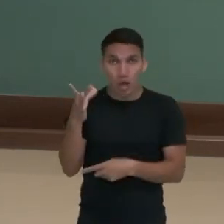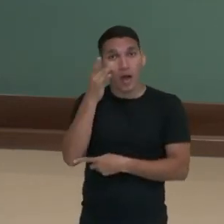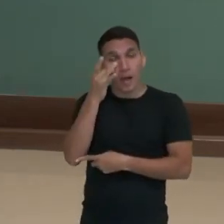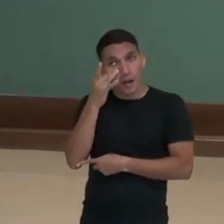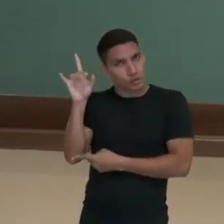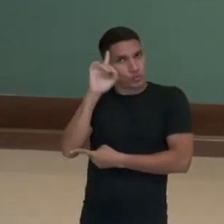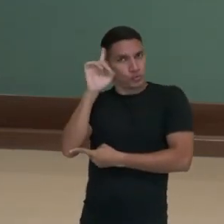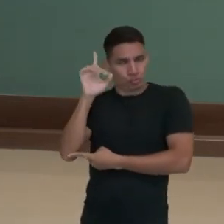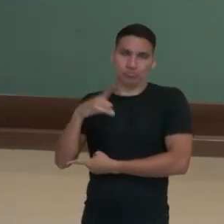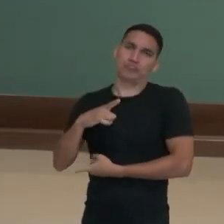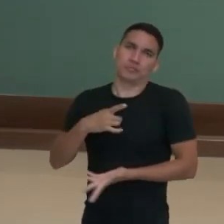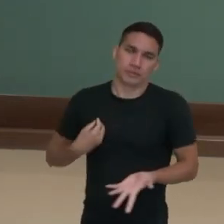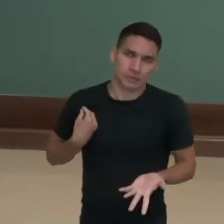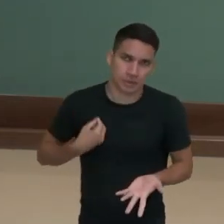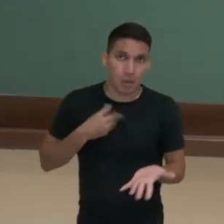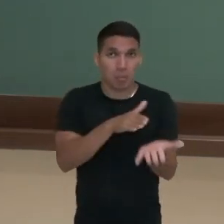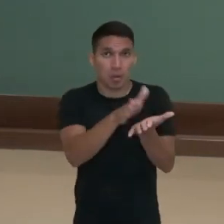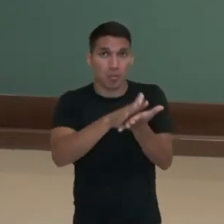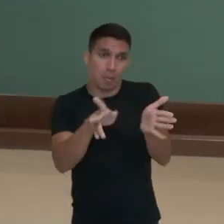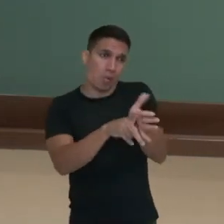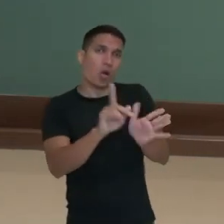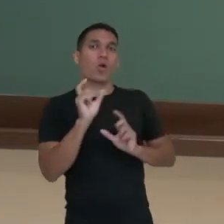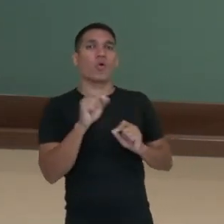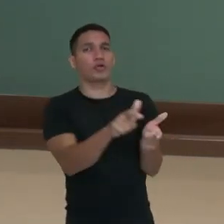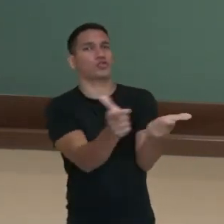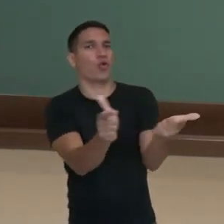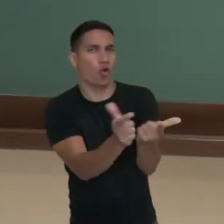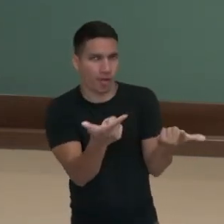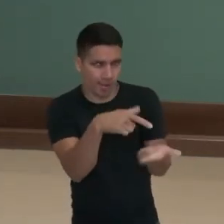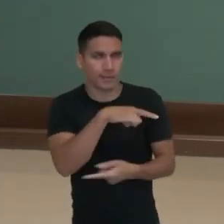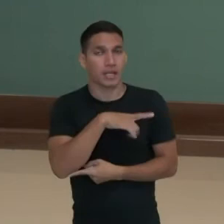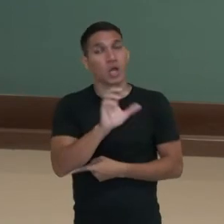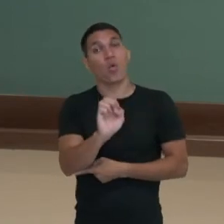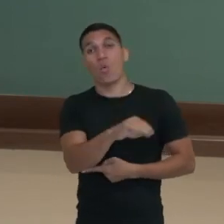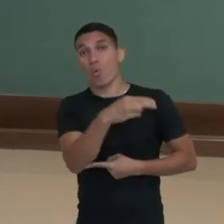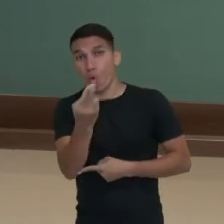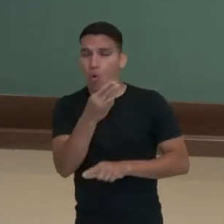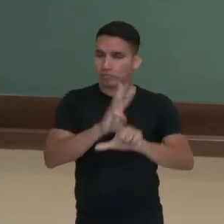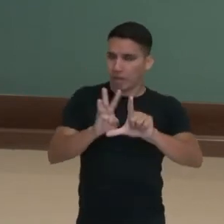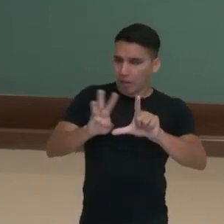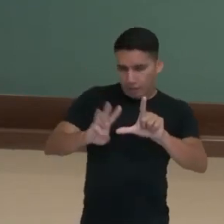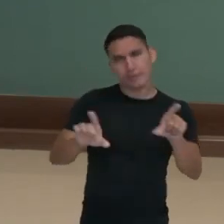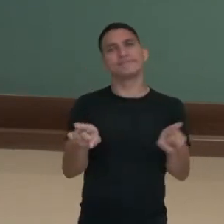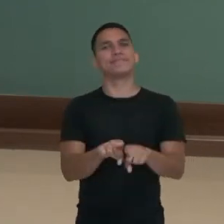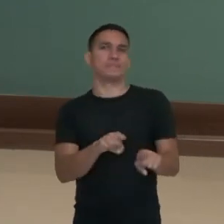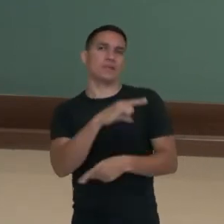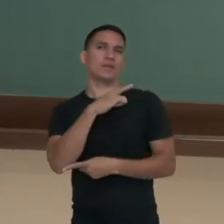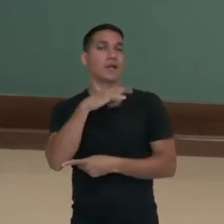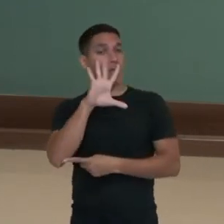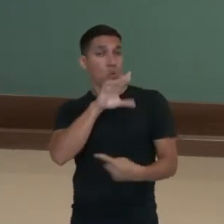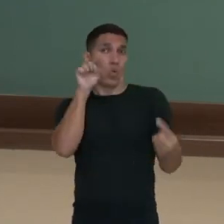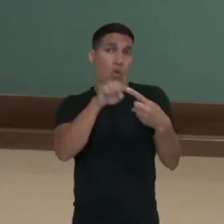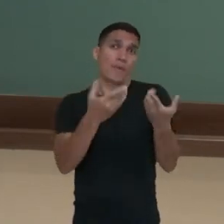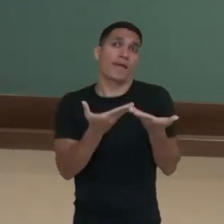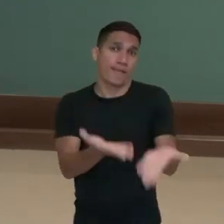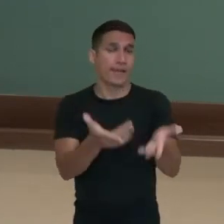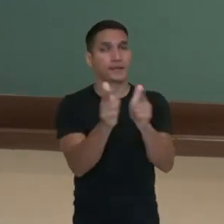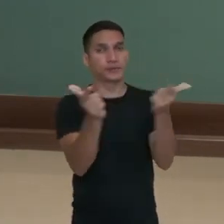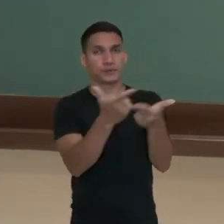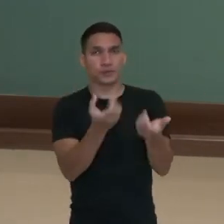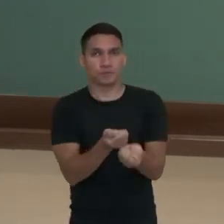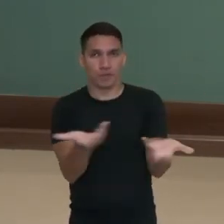realidade, publicada, como o próprio nome diz, em jornais ou sites, né, que tenham essa finalidade